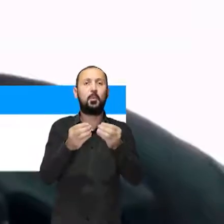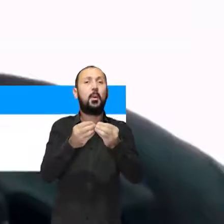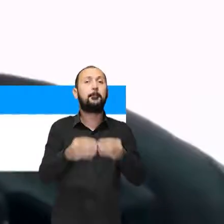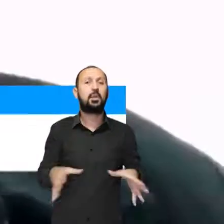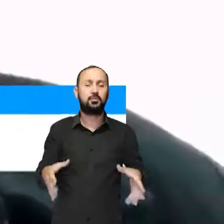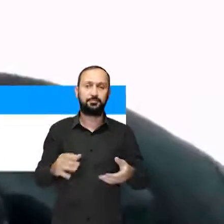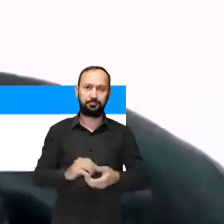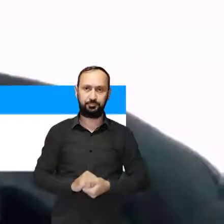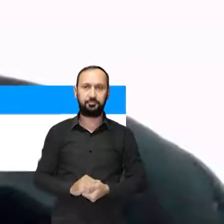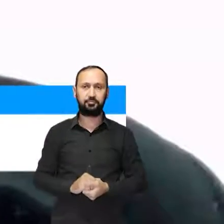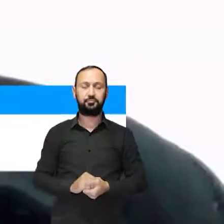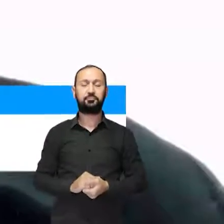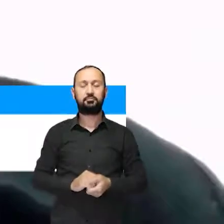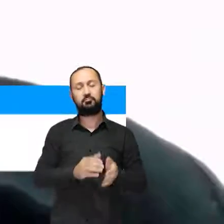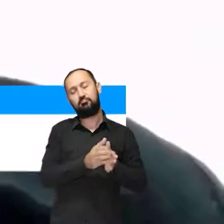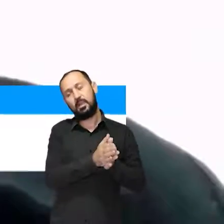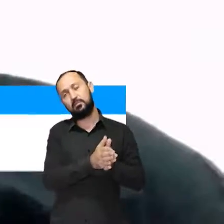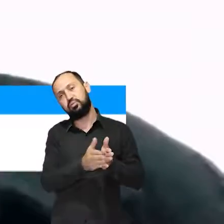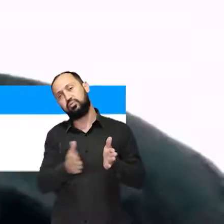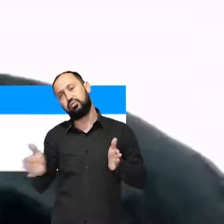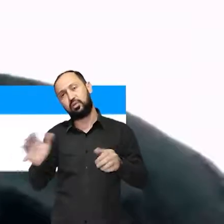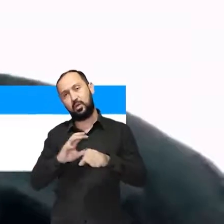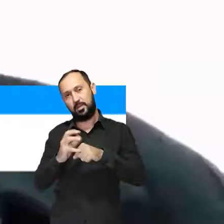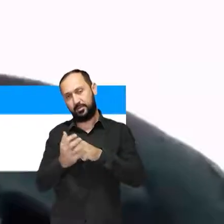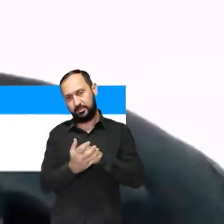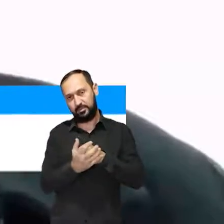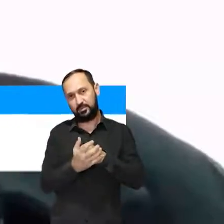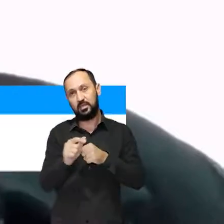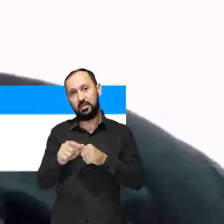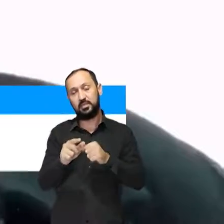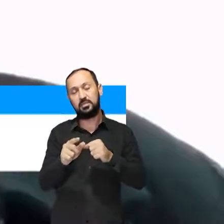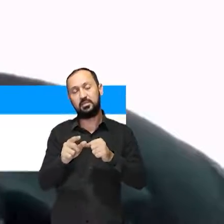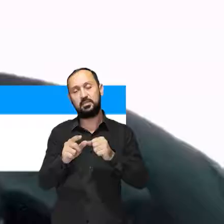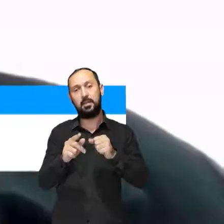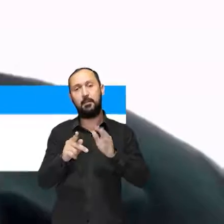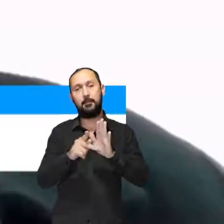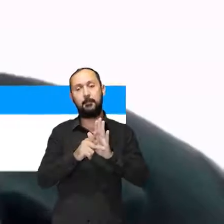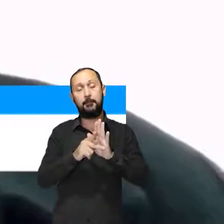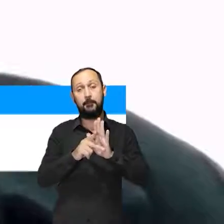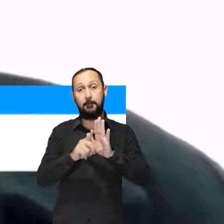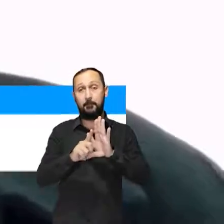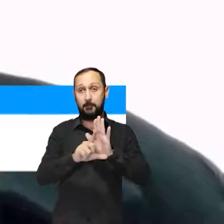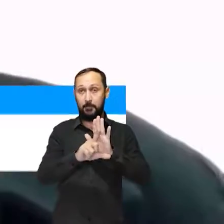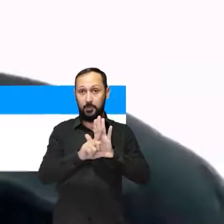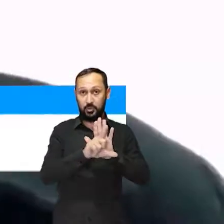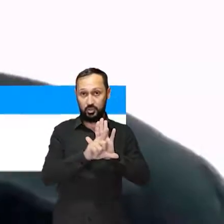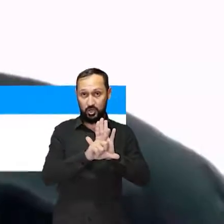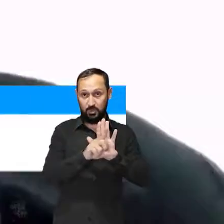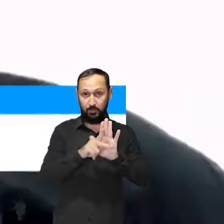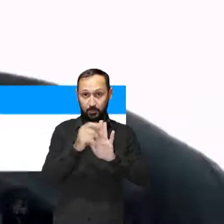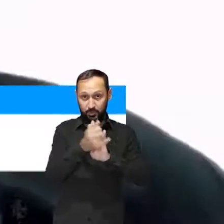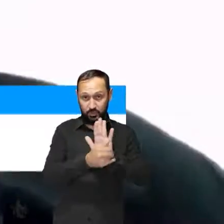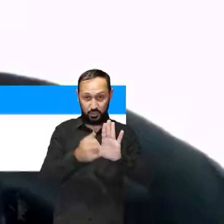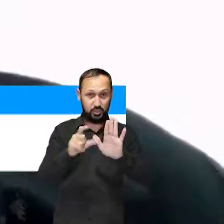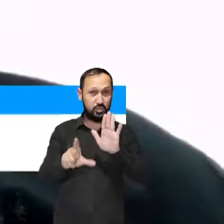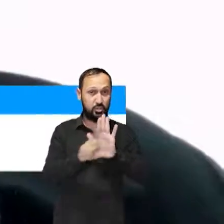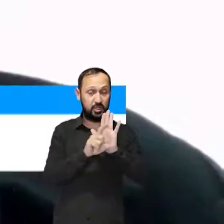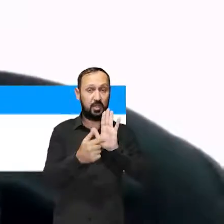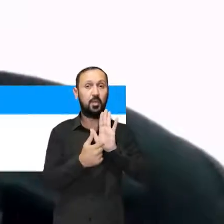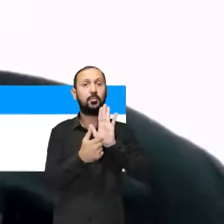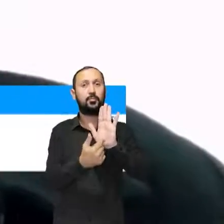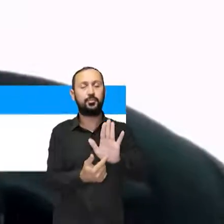foi muito sacrificada neste período da pandemia. E esse programa que está